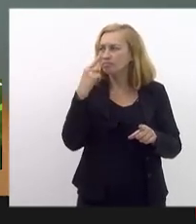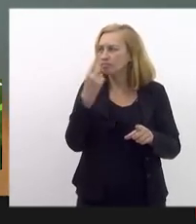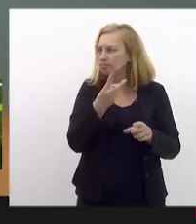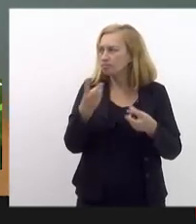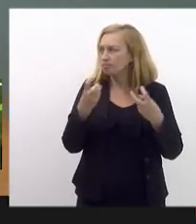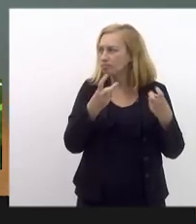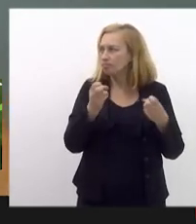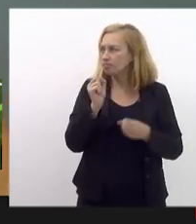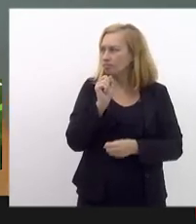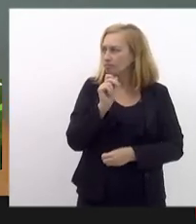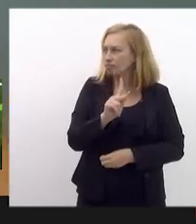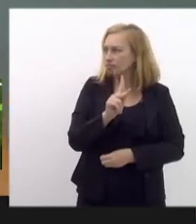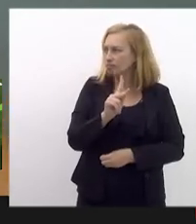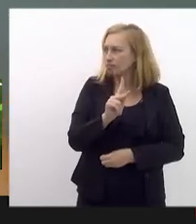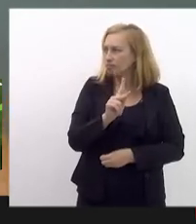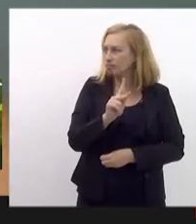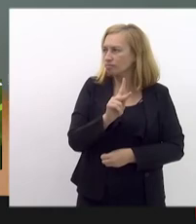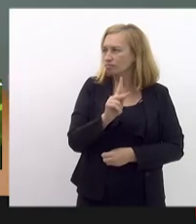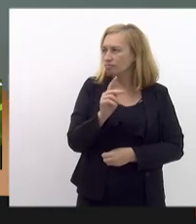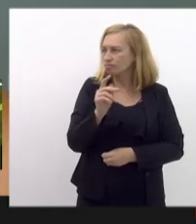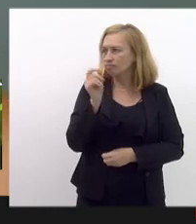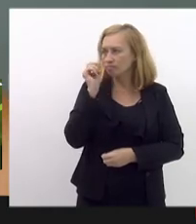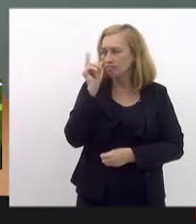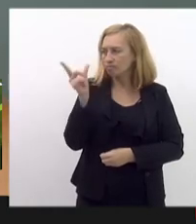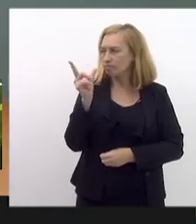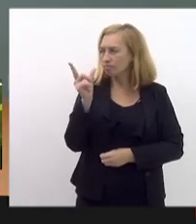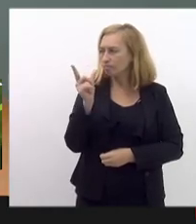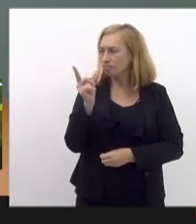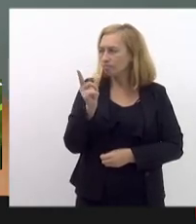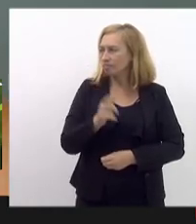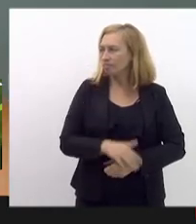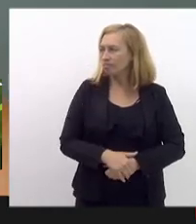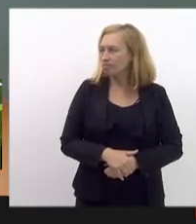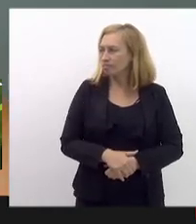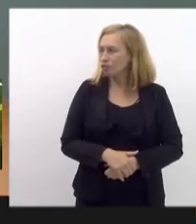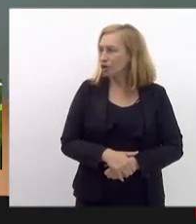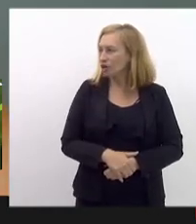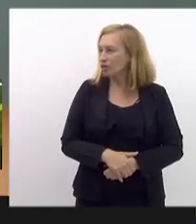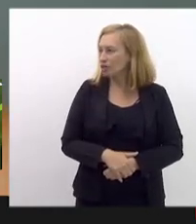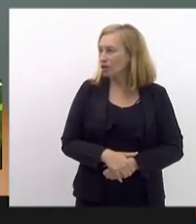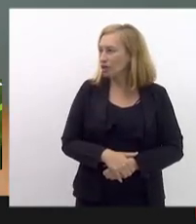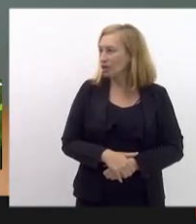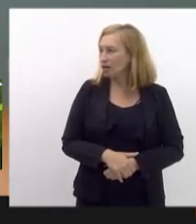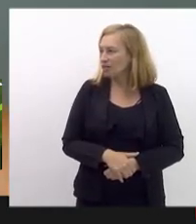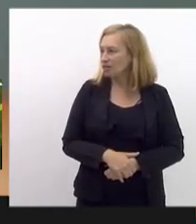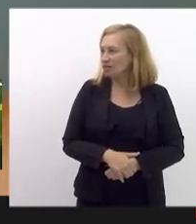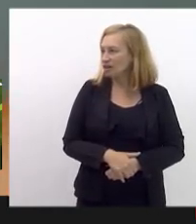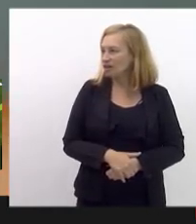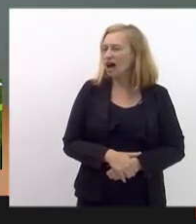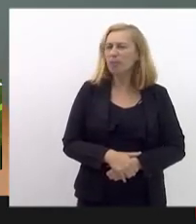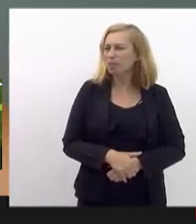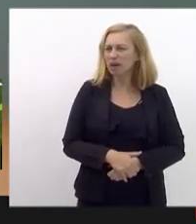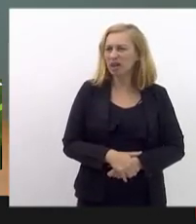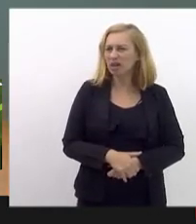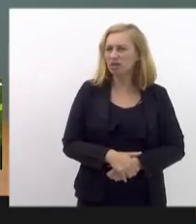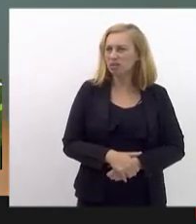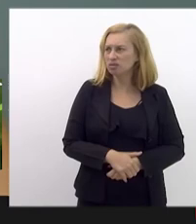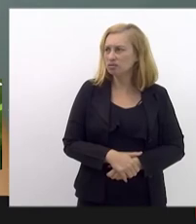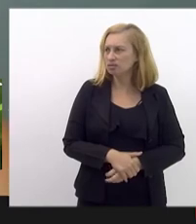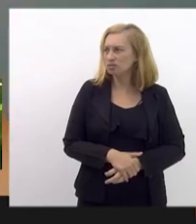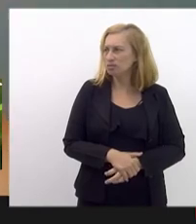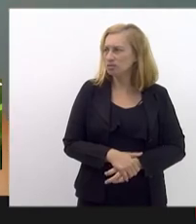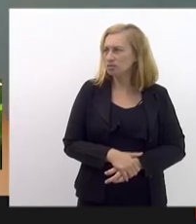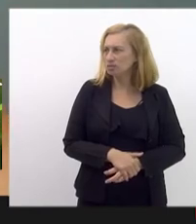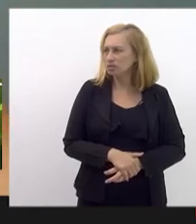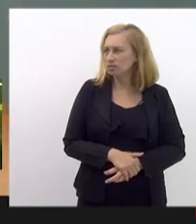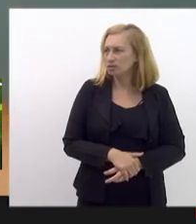GESIL nos alertou, né, que seria legal deixar de uma forma mais geral, porque, né, a gente tem,